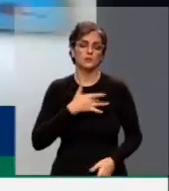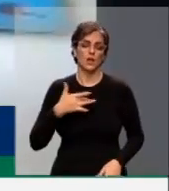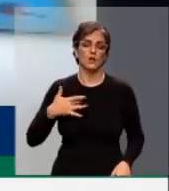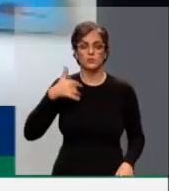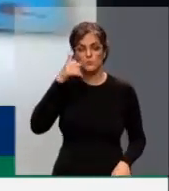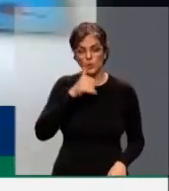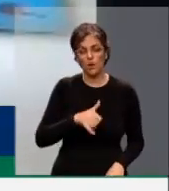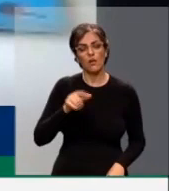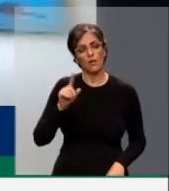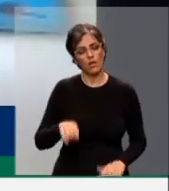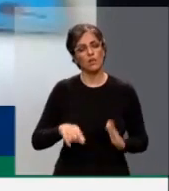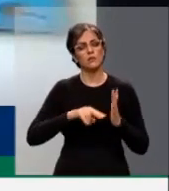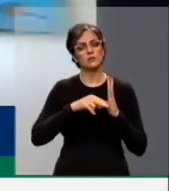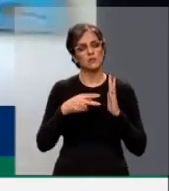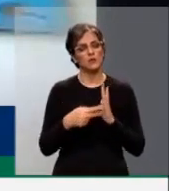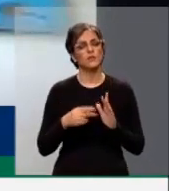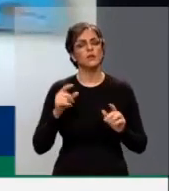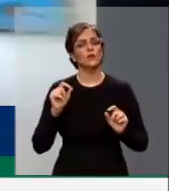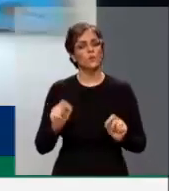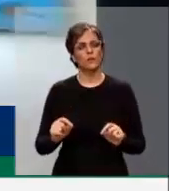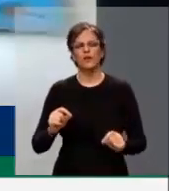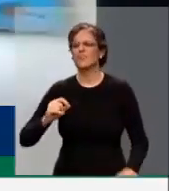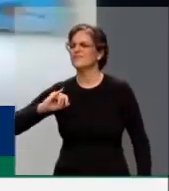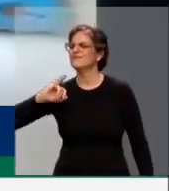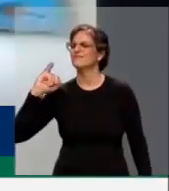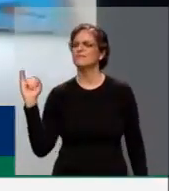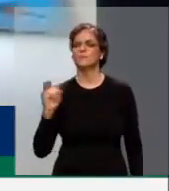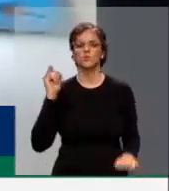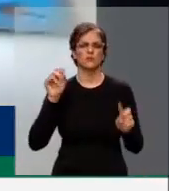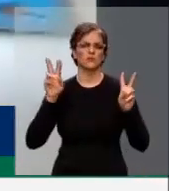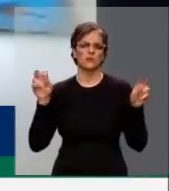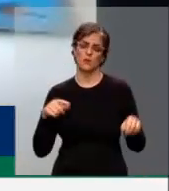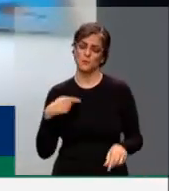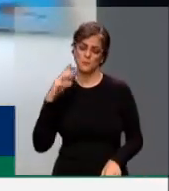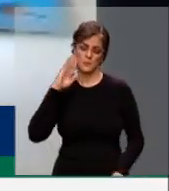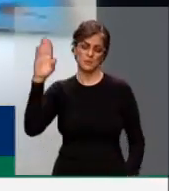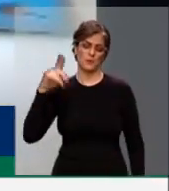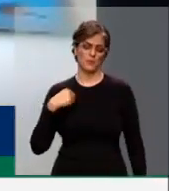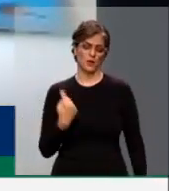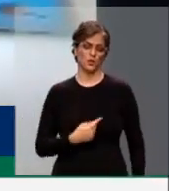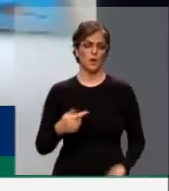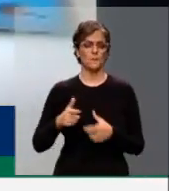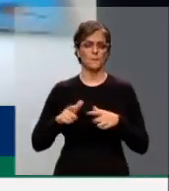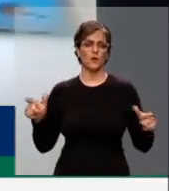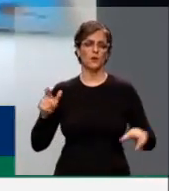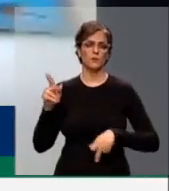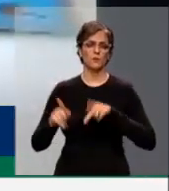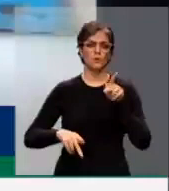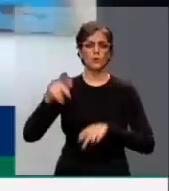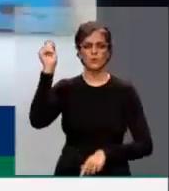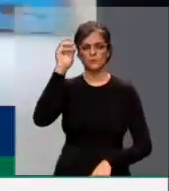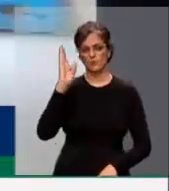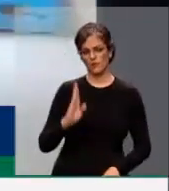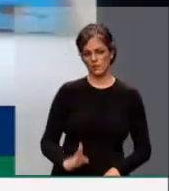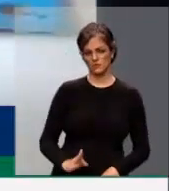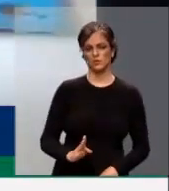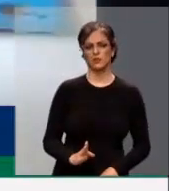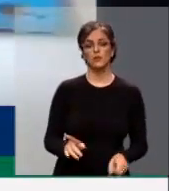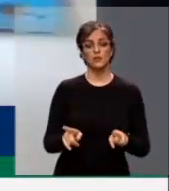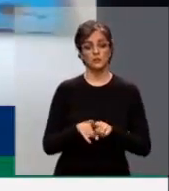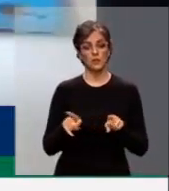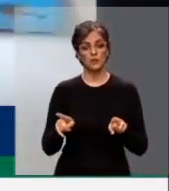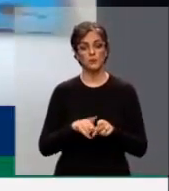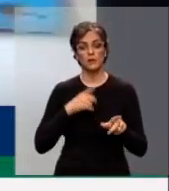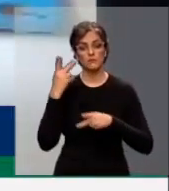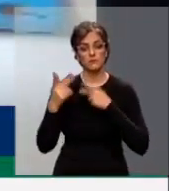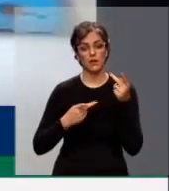de questões que são muito caras, principalmente nós que somos maioria da população brasileira, né, é falar também